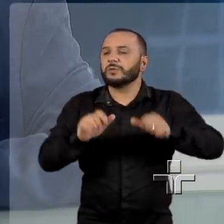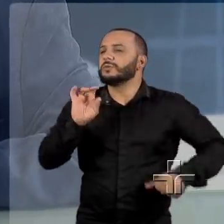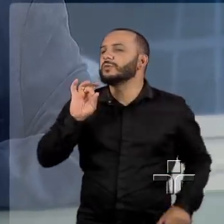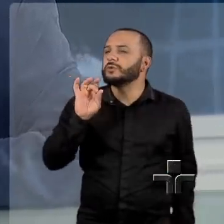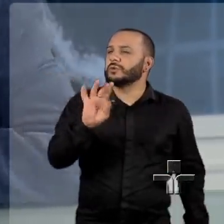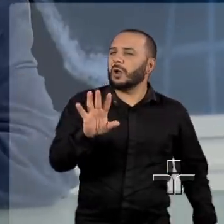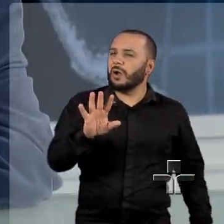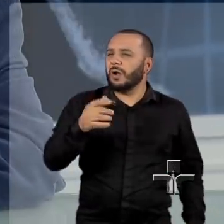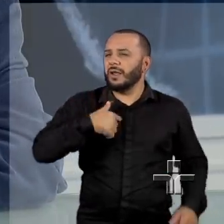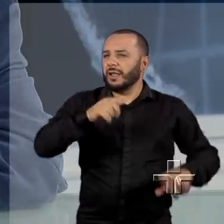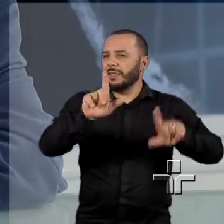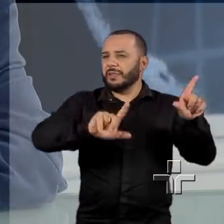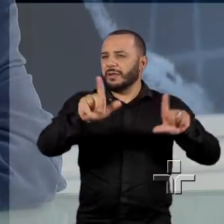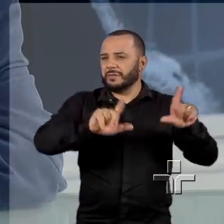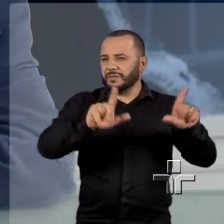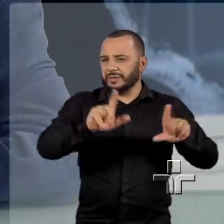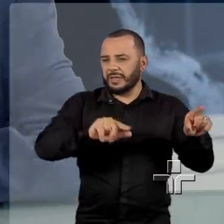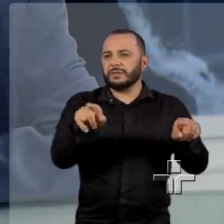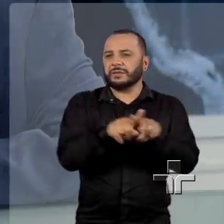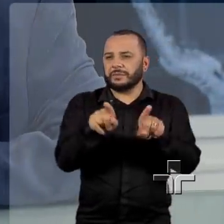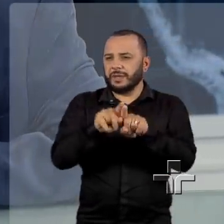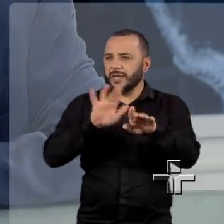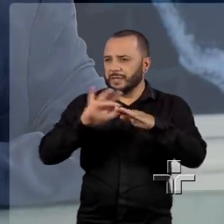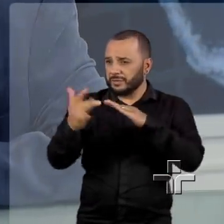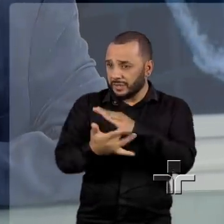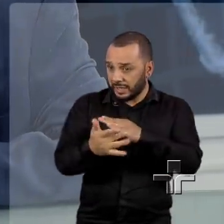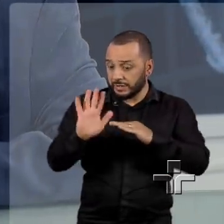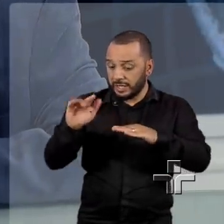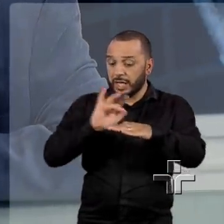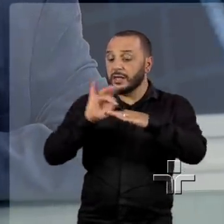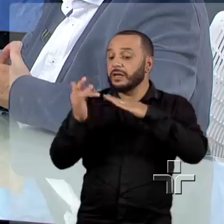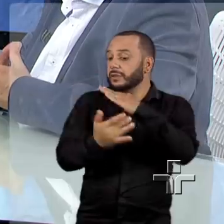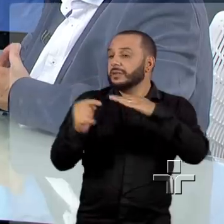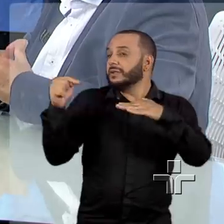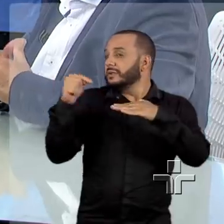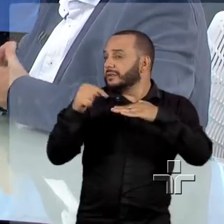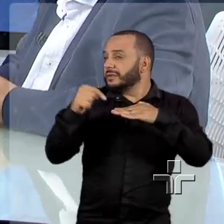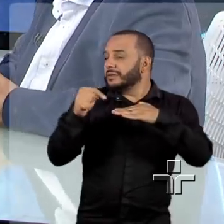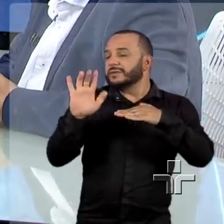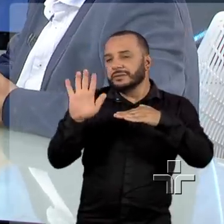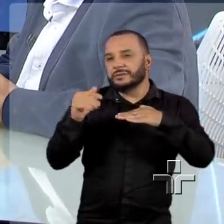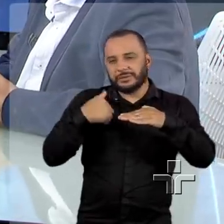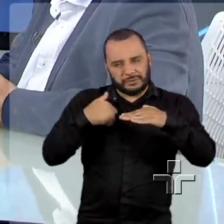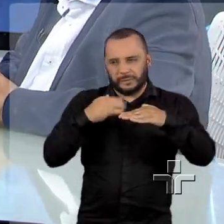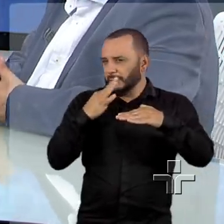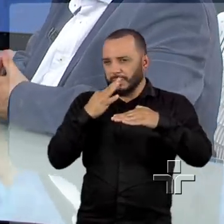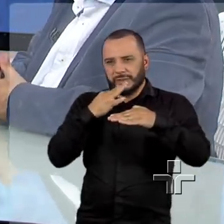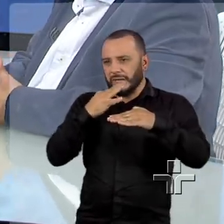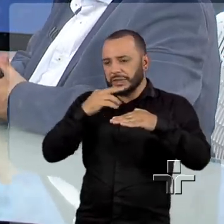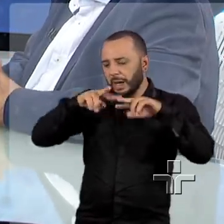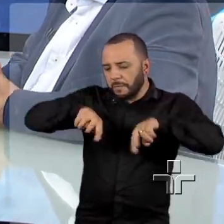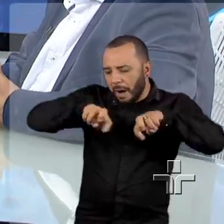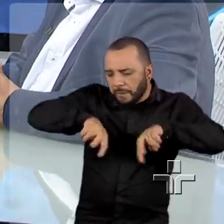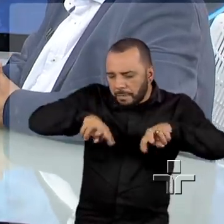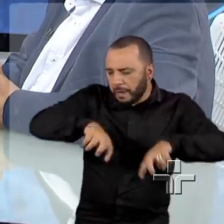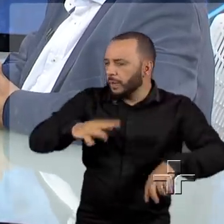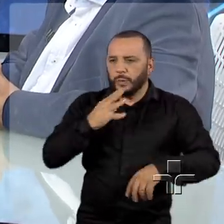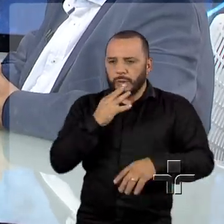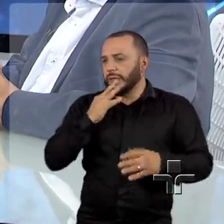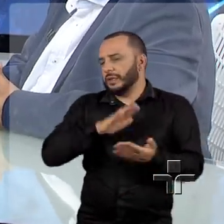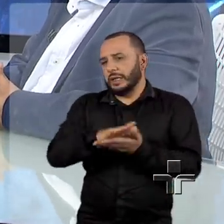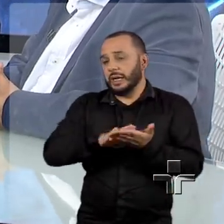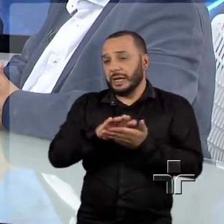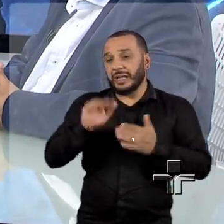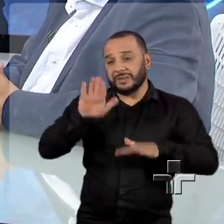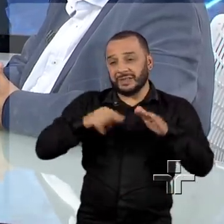que passa da televisão para as mídias sociais. As mídias sociais são uma ferramenta que a gente não conhece direito, em que a fronteira entre